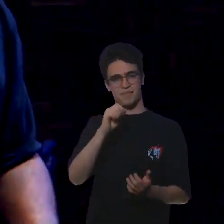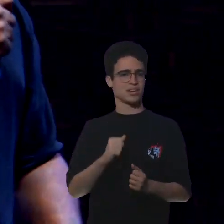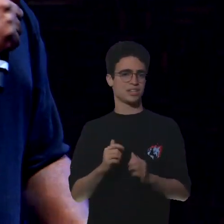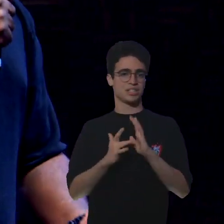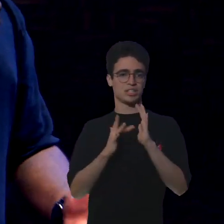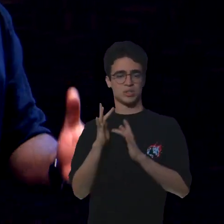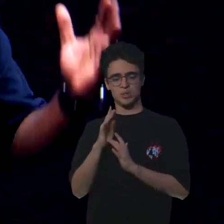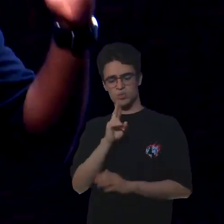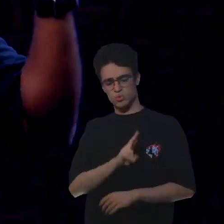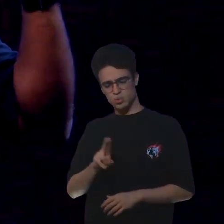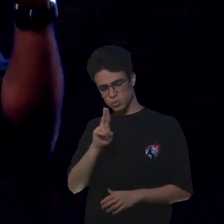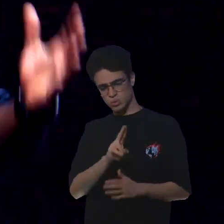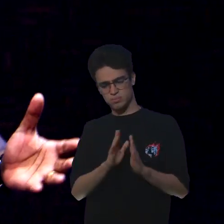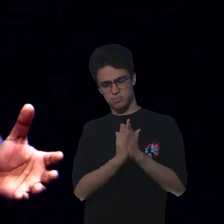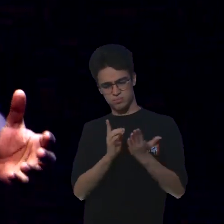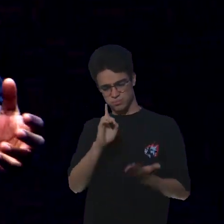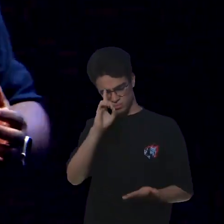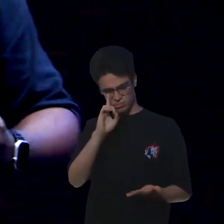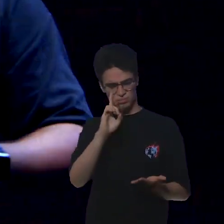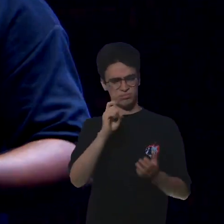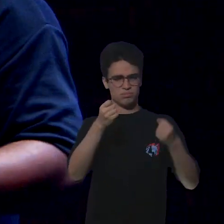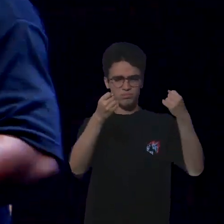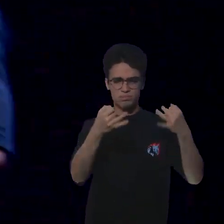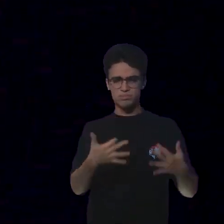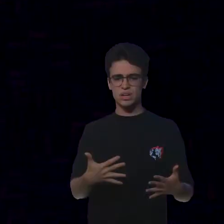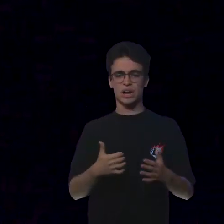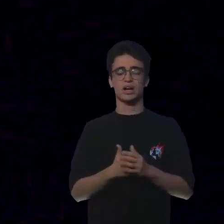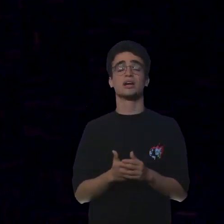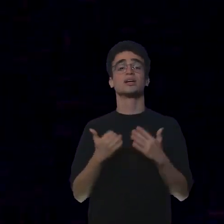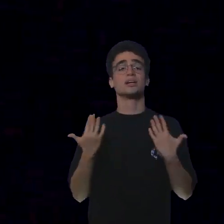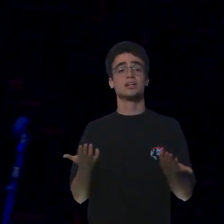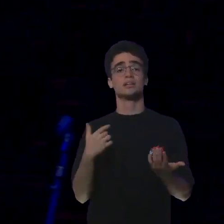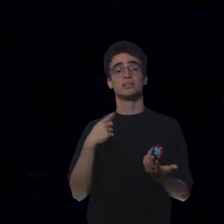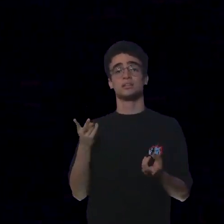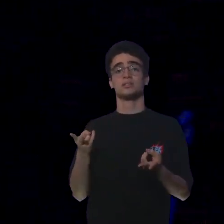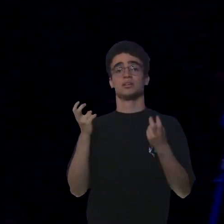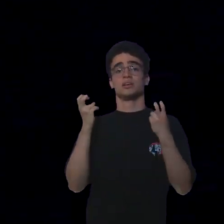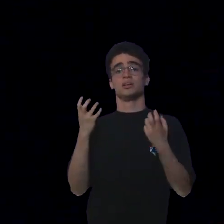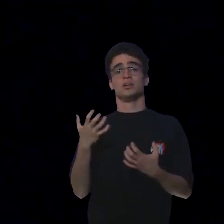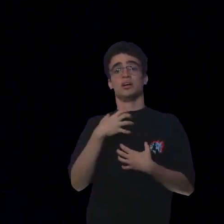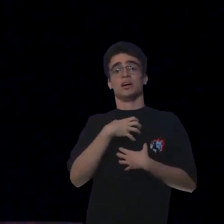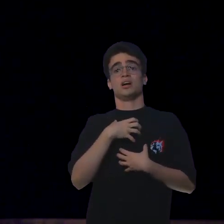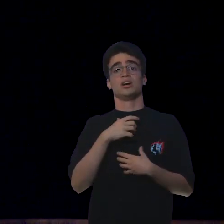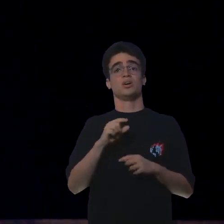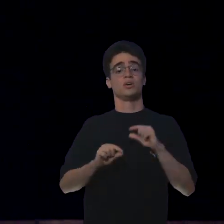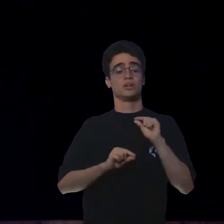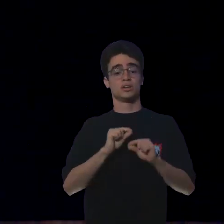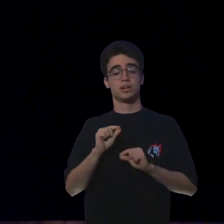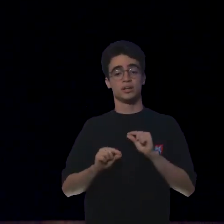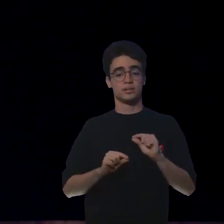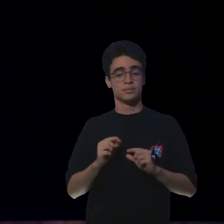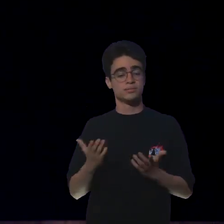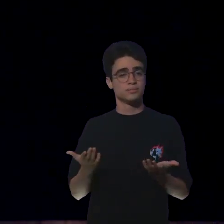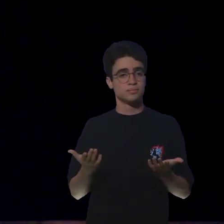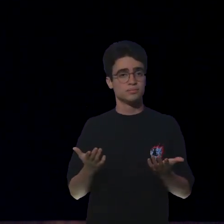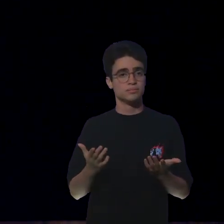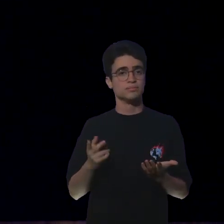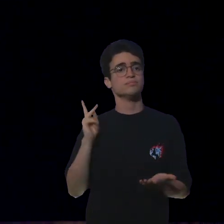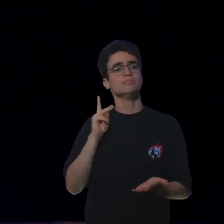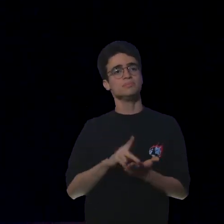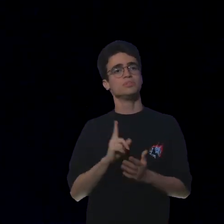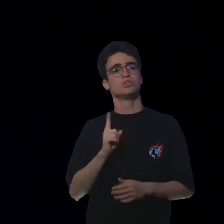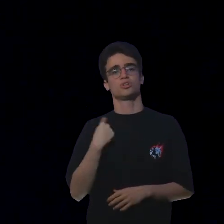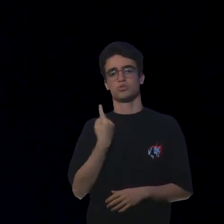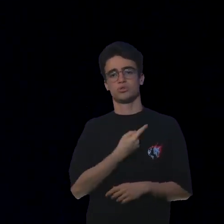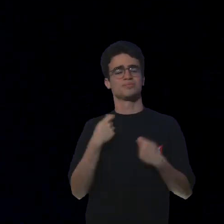a palavra. Ele falou a palavra. E aqui nos mostra que a gente precisa de